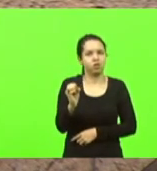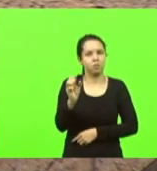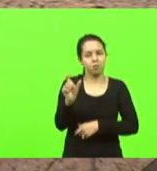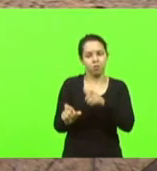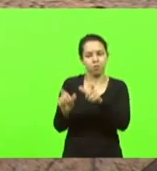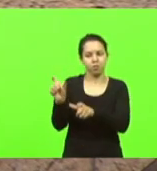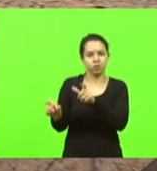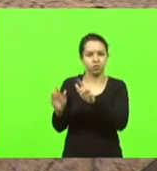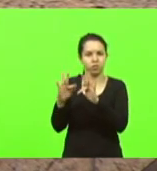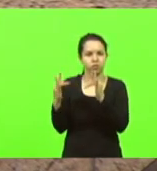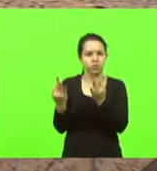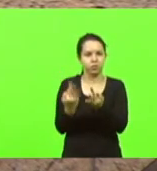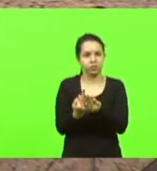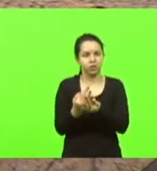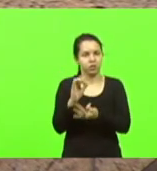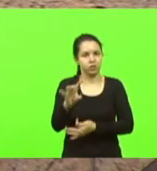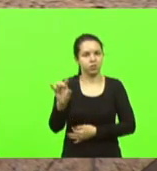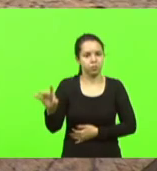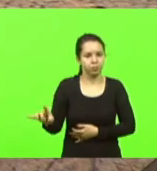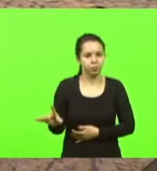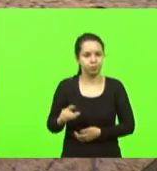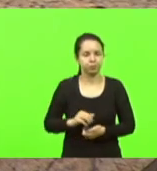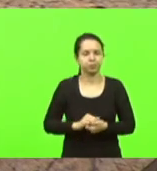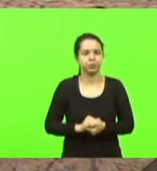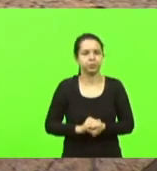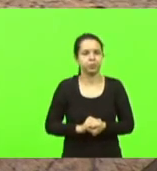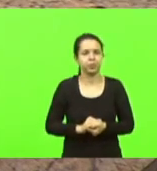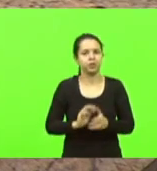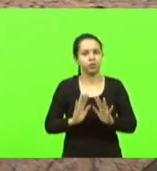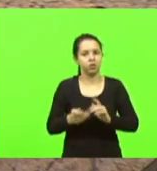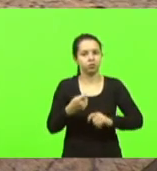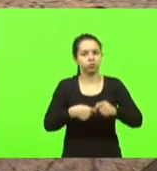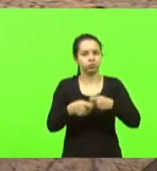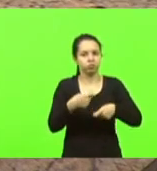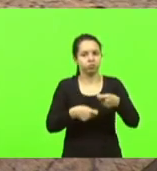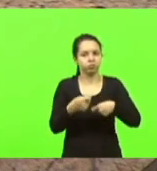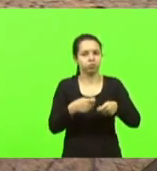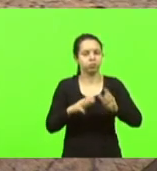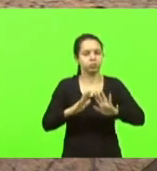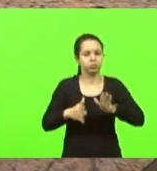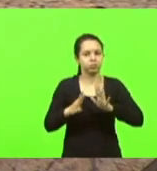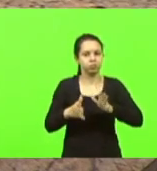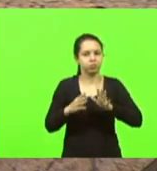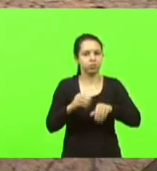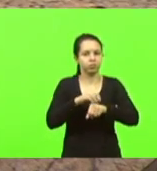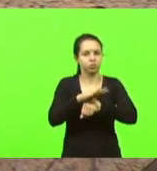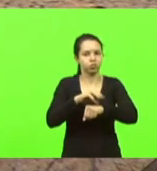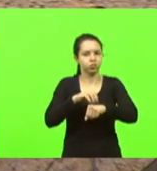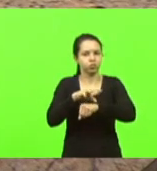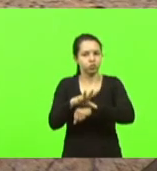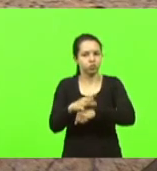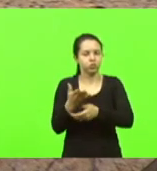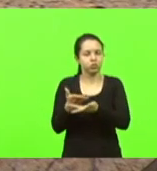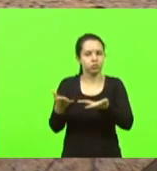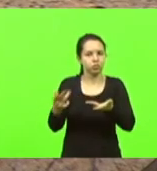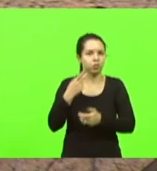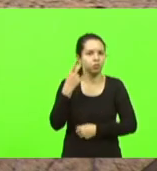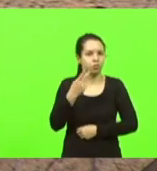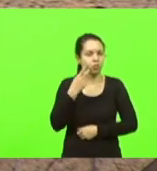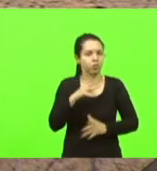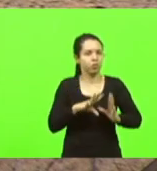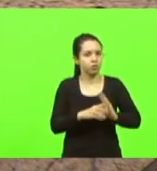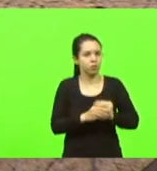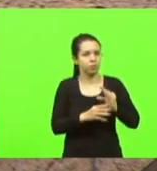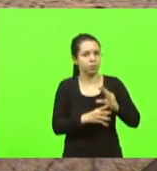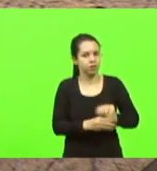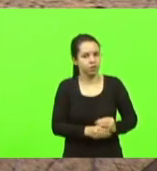depois de a negociação as sugestões dos parlamentares emendas deputada